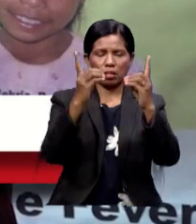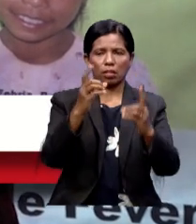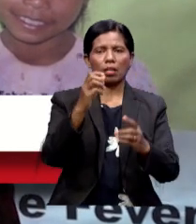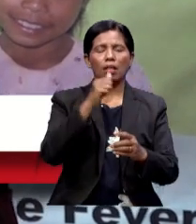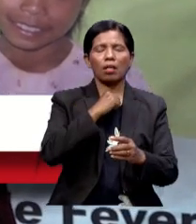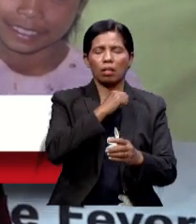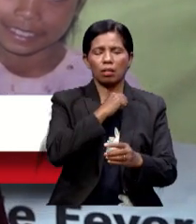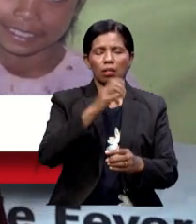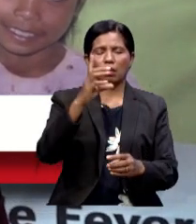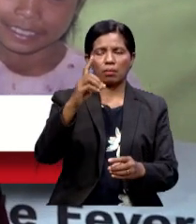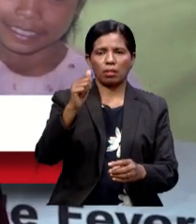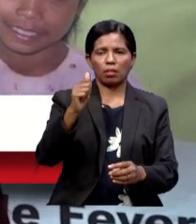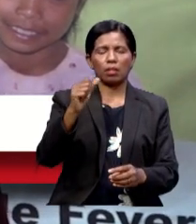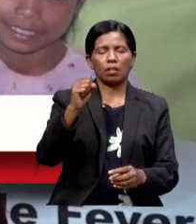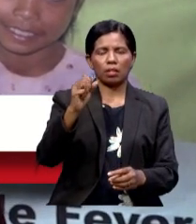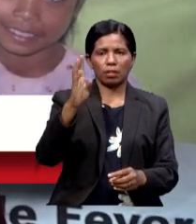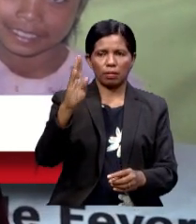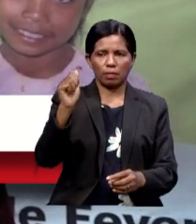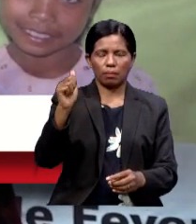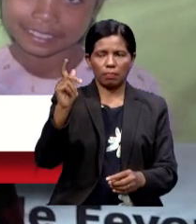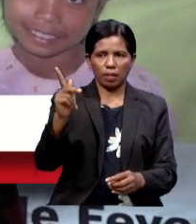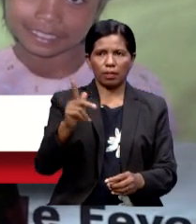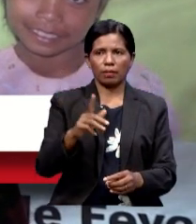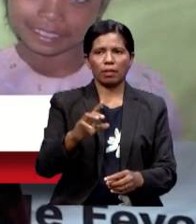bem ira, nieta dia,